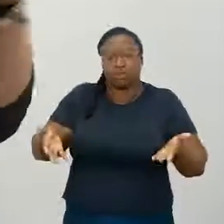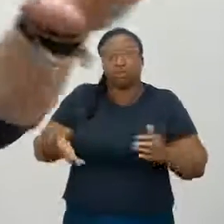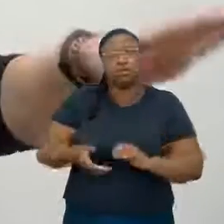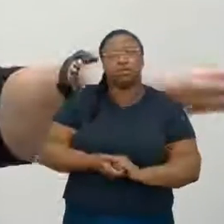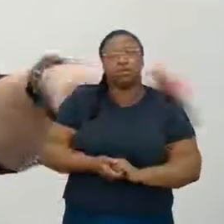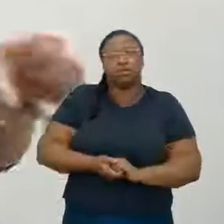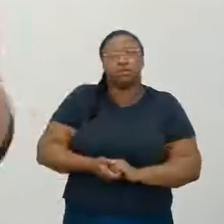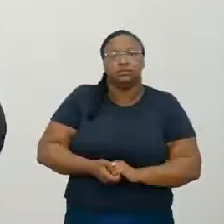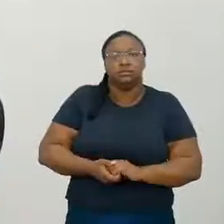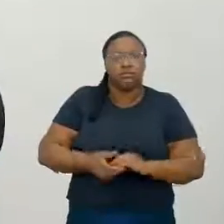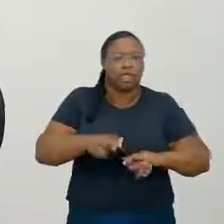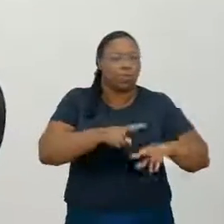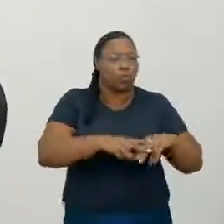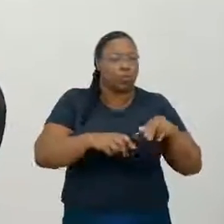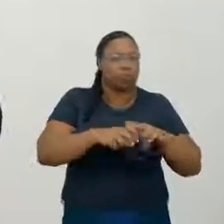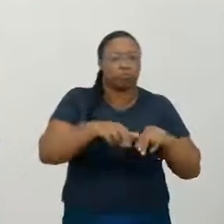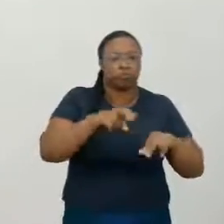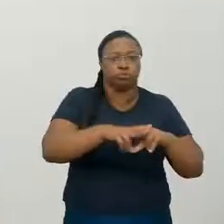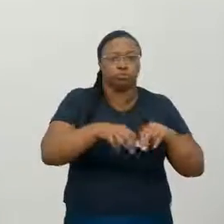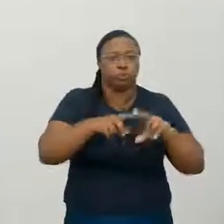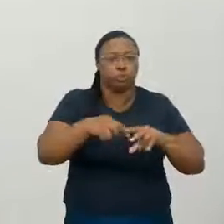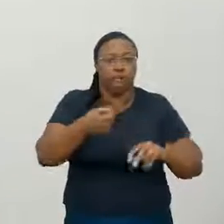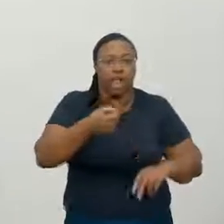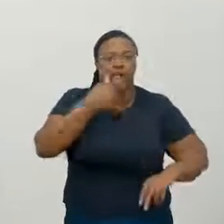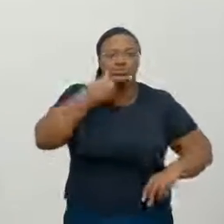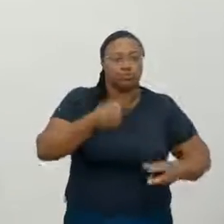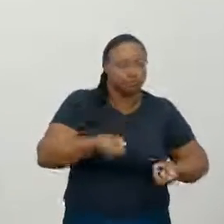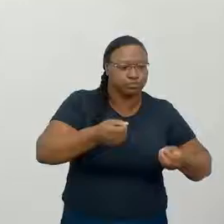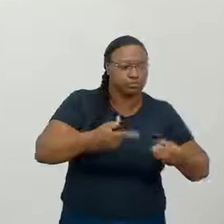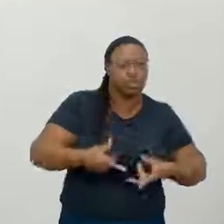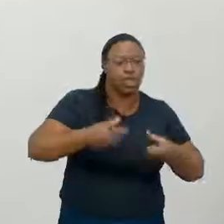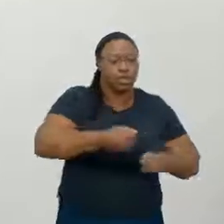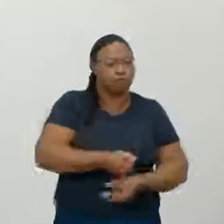a queima do alho, né,